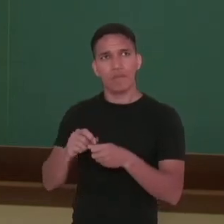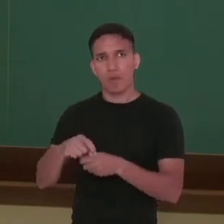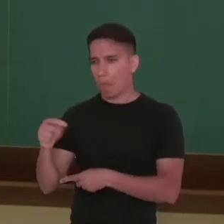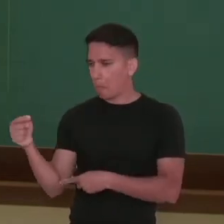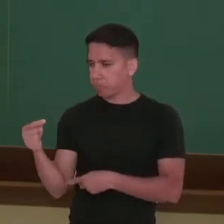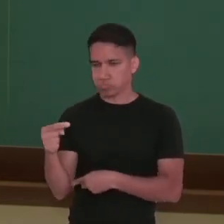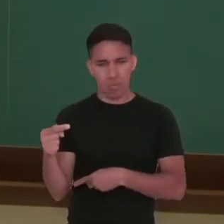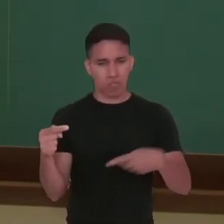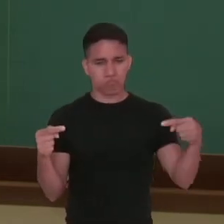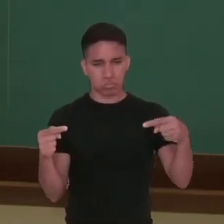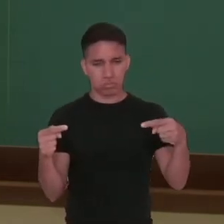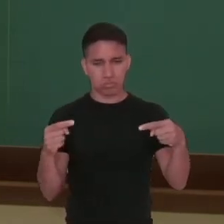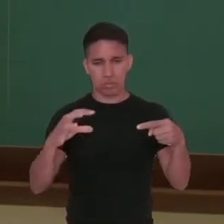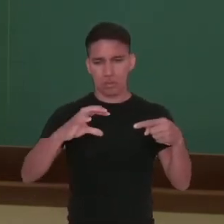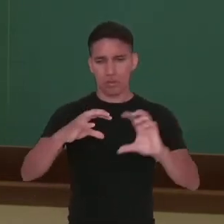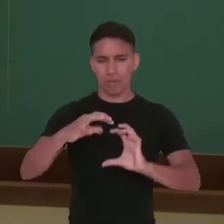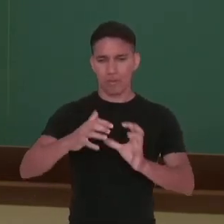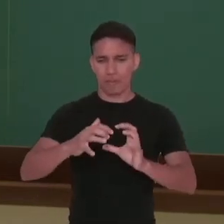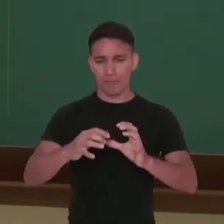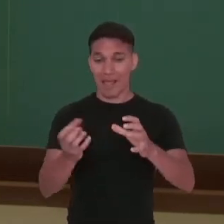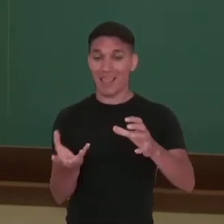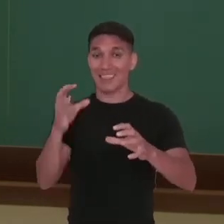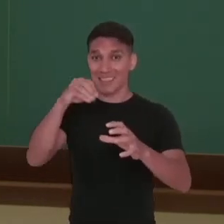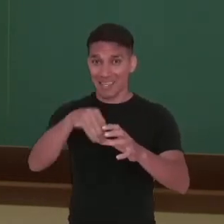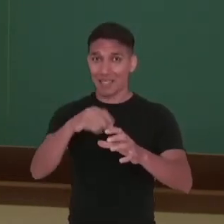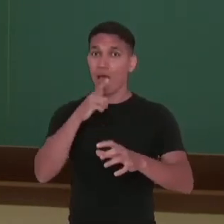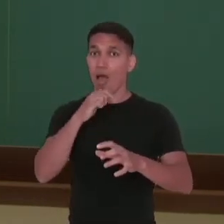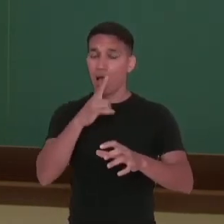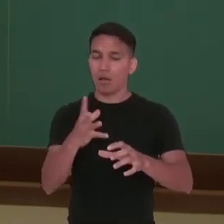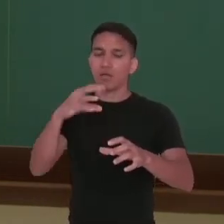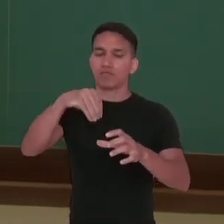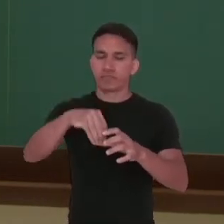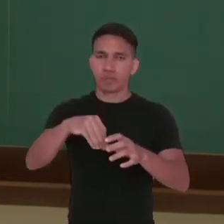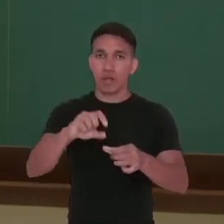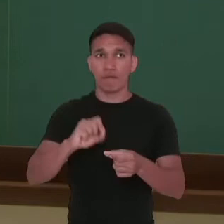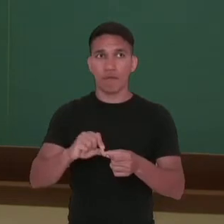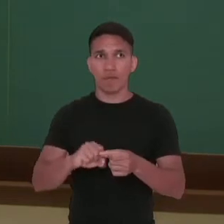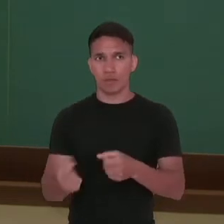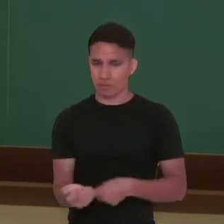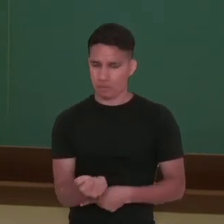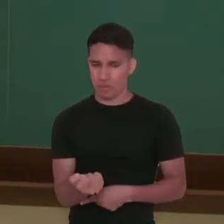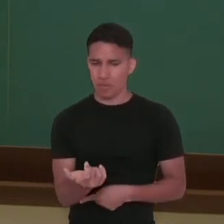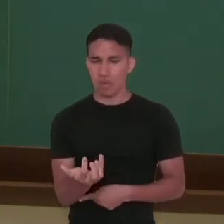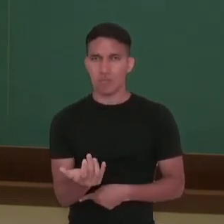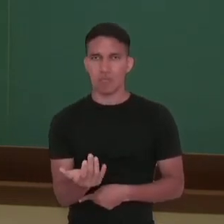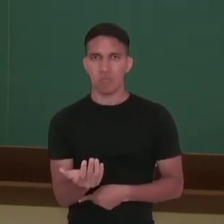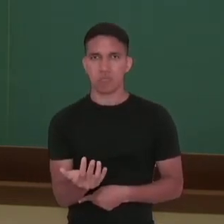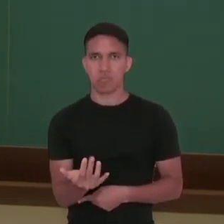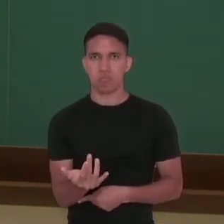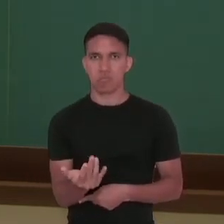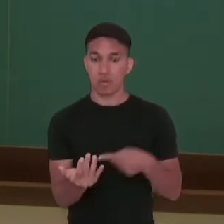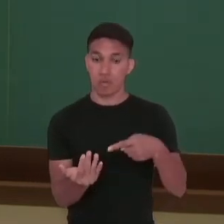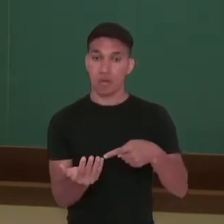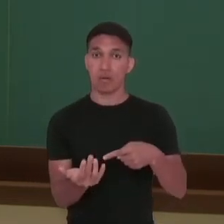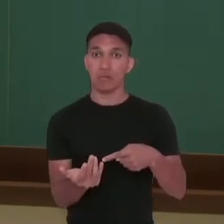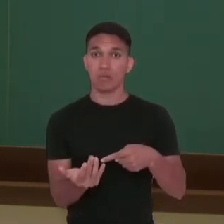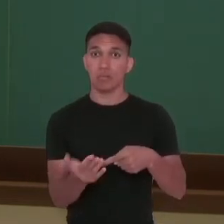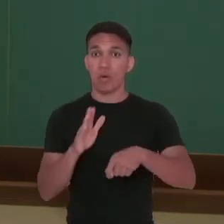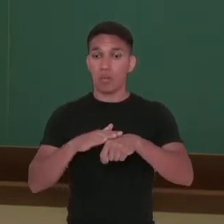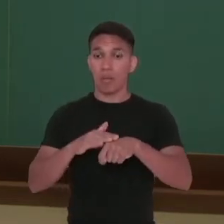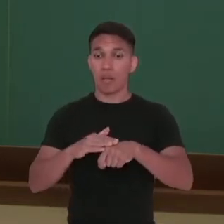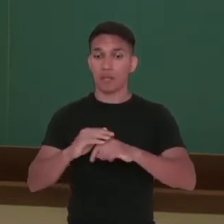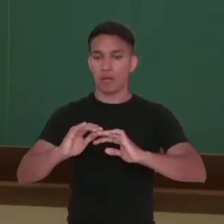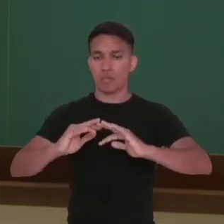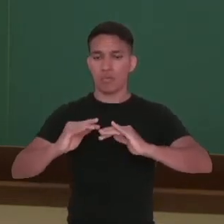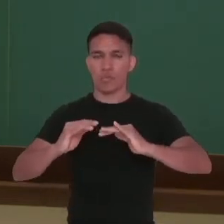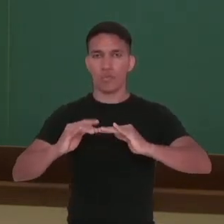furos, colocou água dentro da esfera e ele aqueceu, fez a água ferver. A água, ao ferver, ela